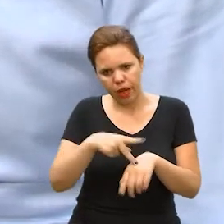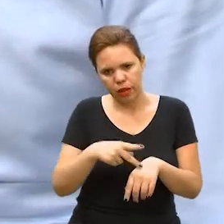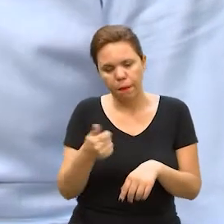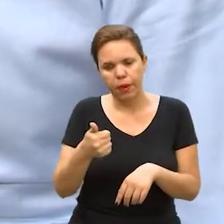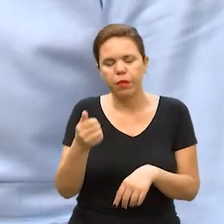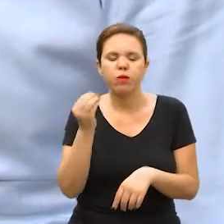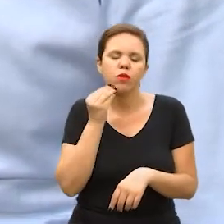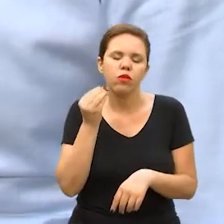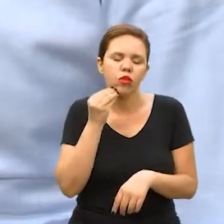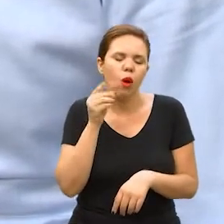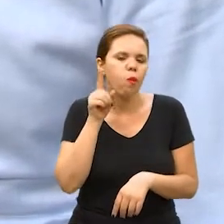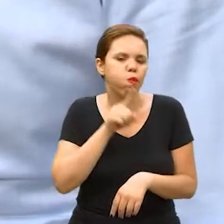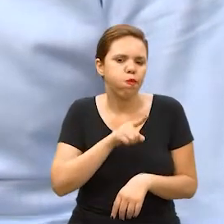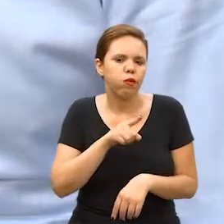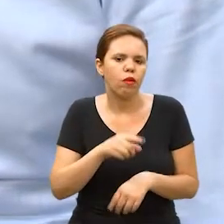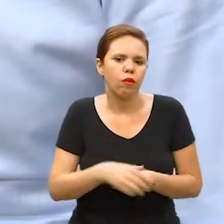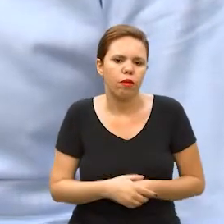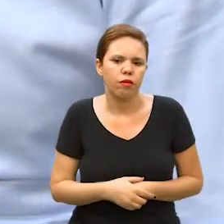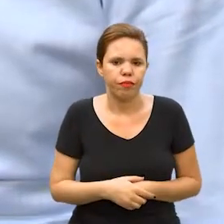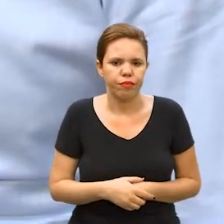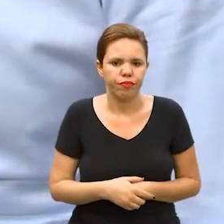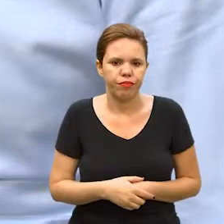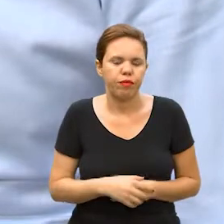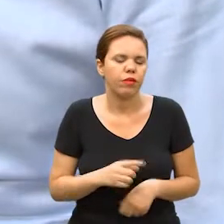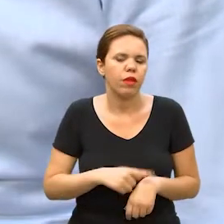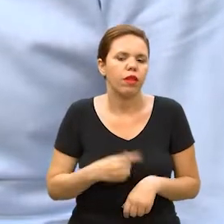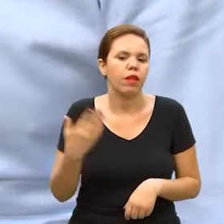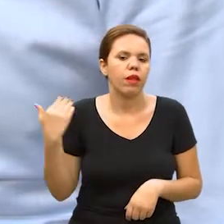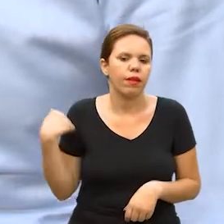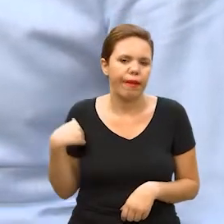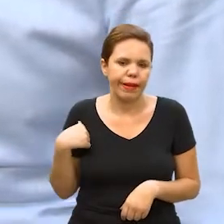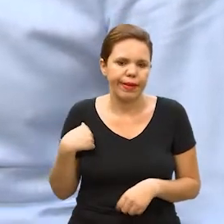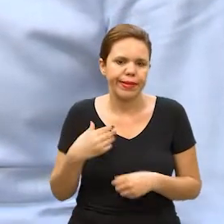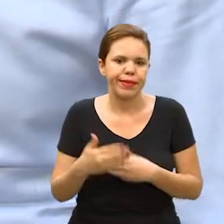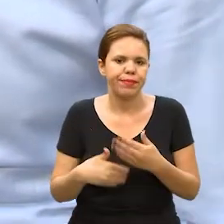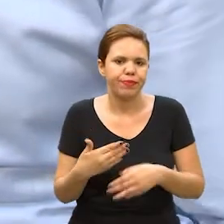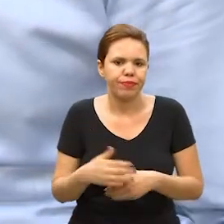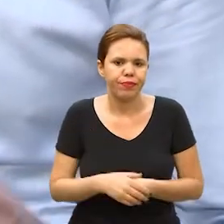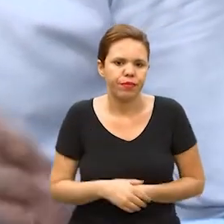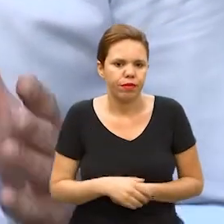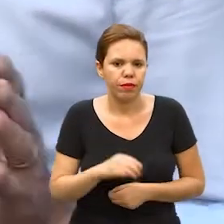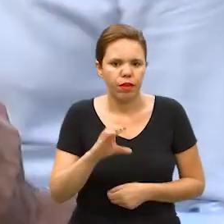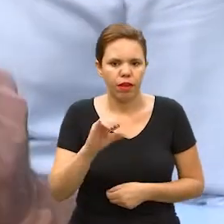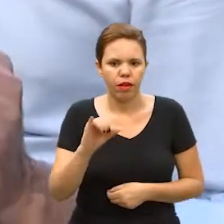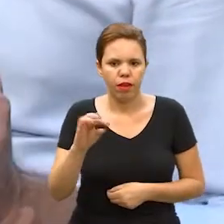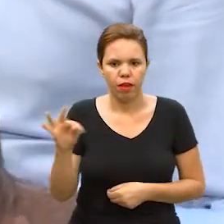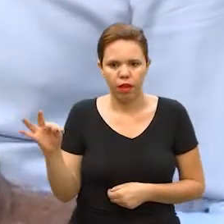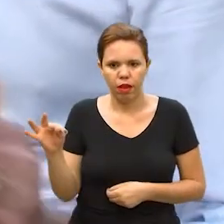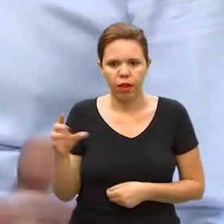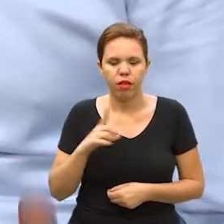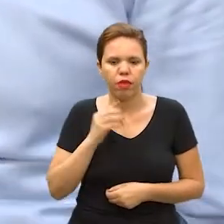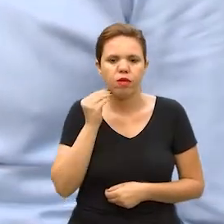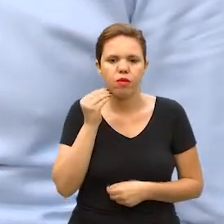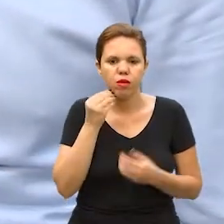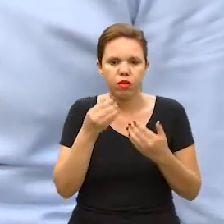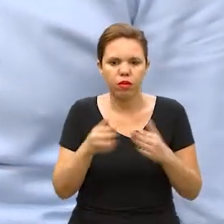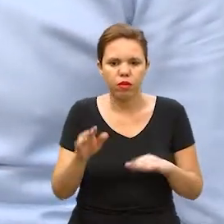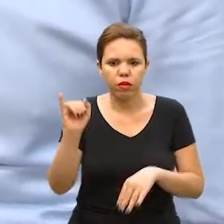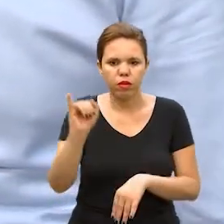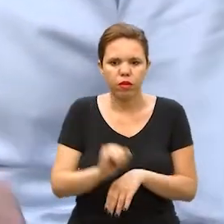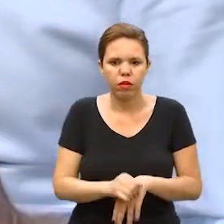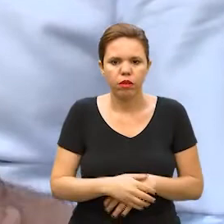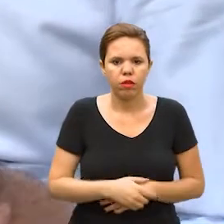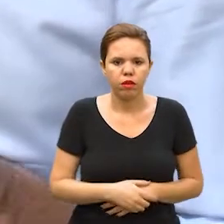Estados Unidos. Então, naquele momento, a CIT encontrou uma oportunidade de expansão